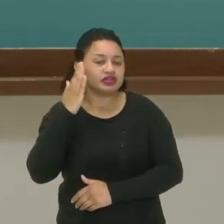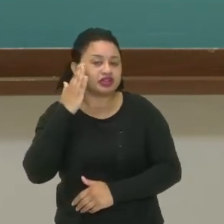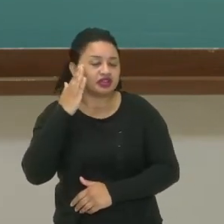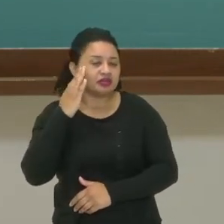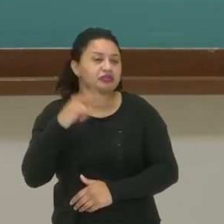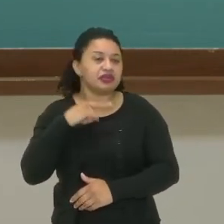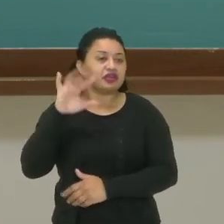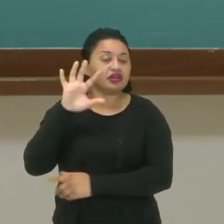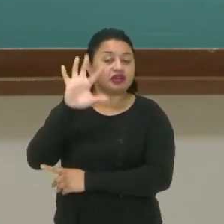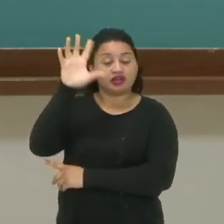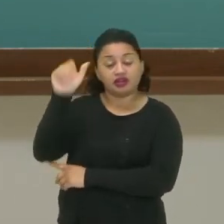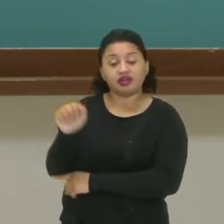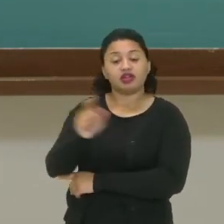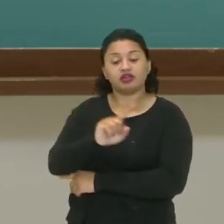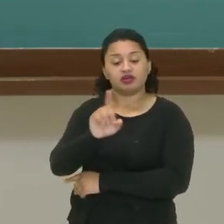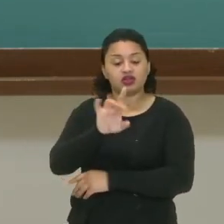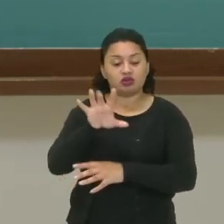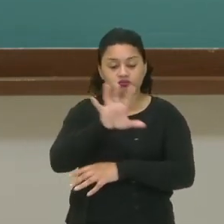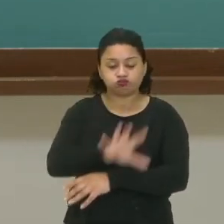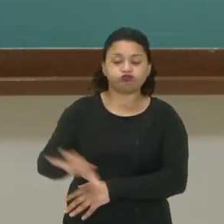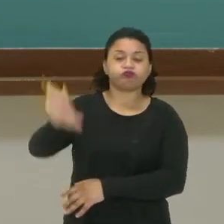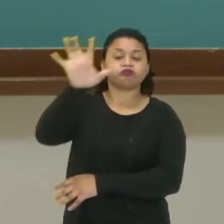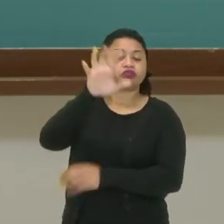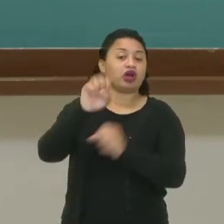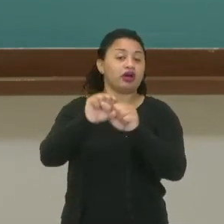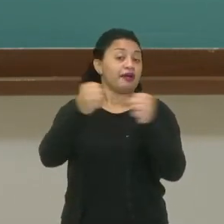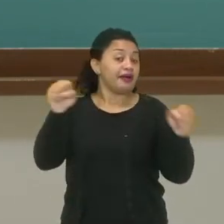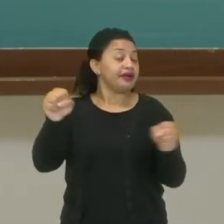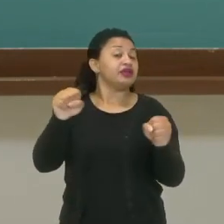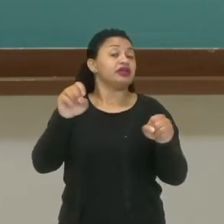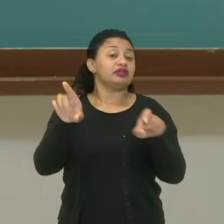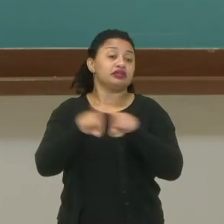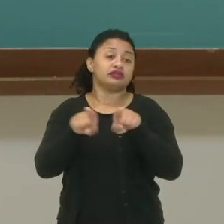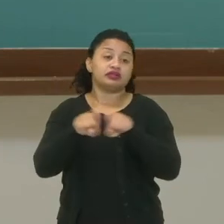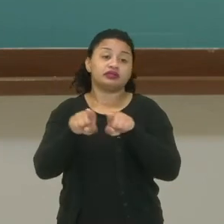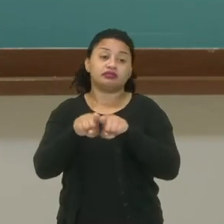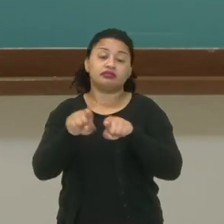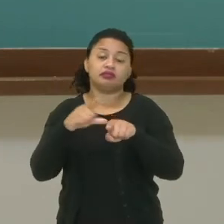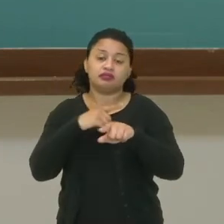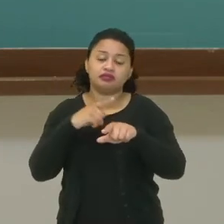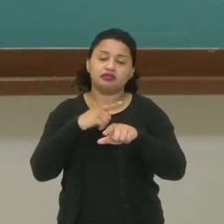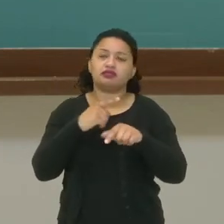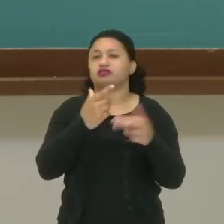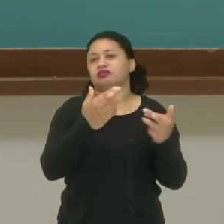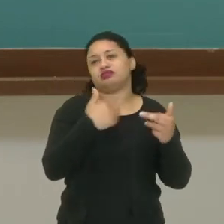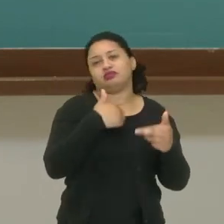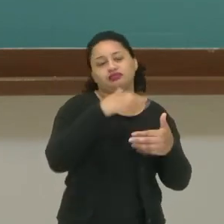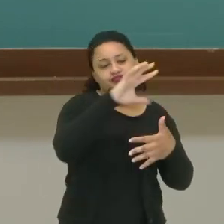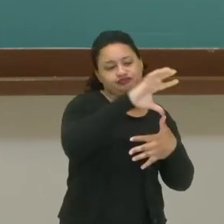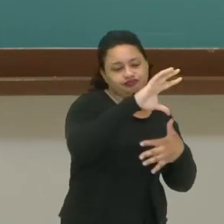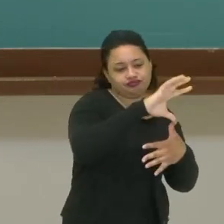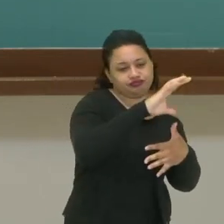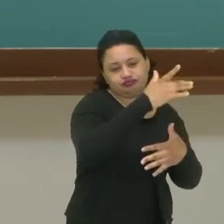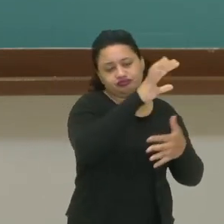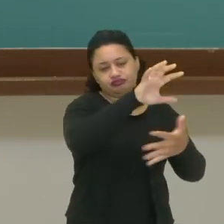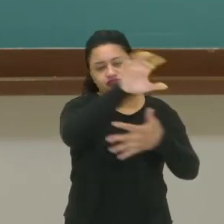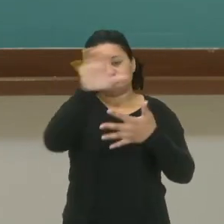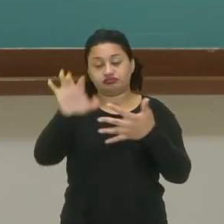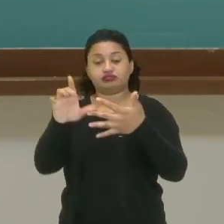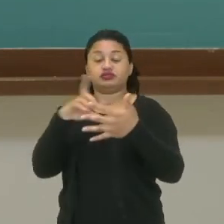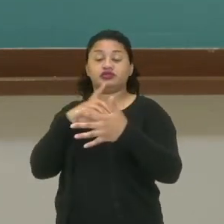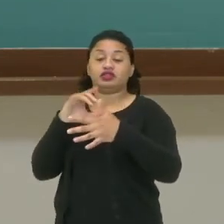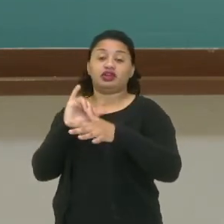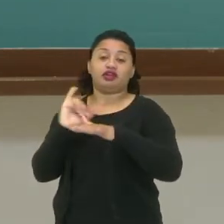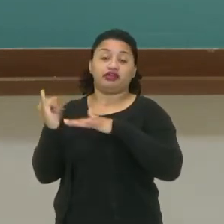continente africano não é feito só dessa porção enorme de terras. Também, assim como a América, né, e outros continentes, tem ilhas. Vamos citar